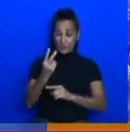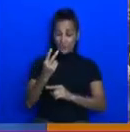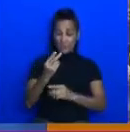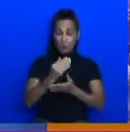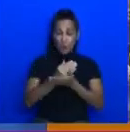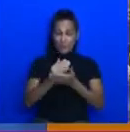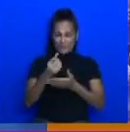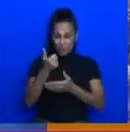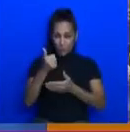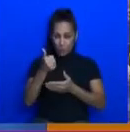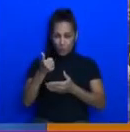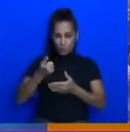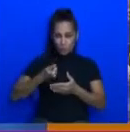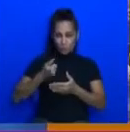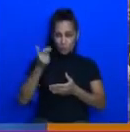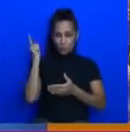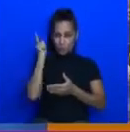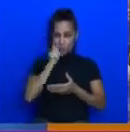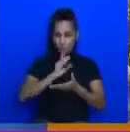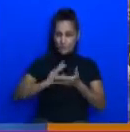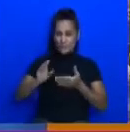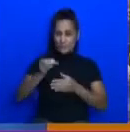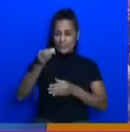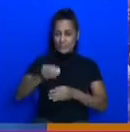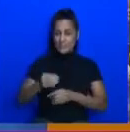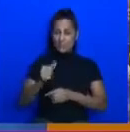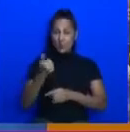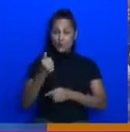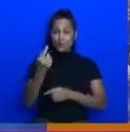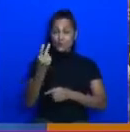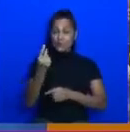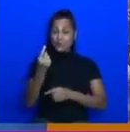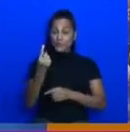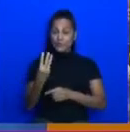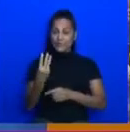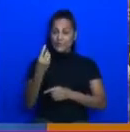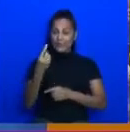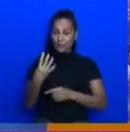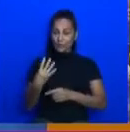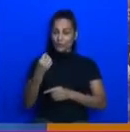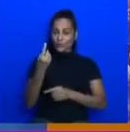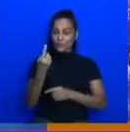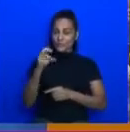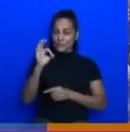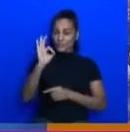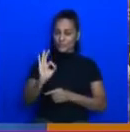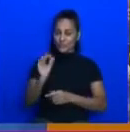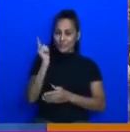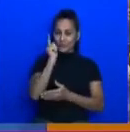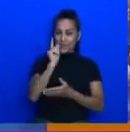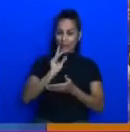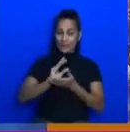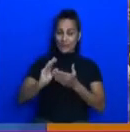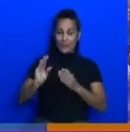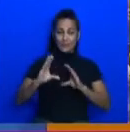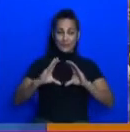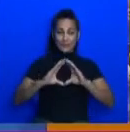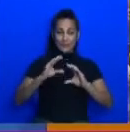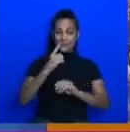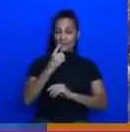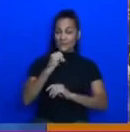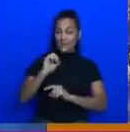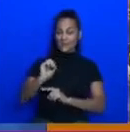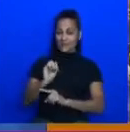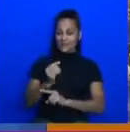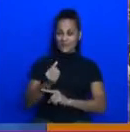11 acertos você ganha prêmio. Ganha prêmio acertando 11, 12, 13, 14 ou 15 números. Bola vermelha 01.